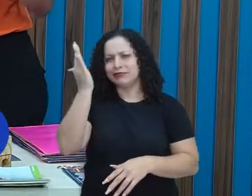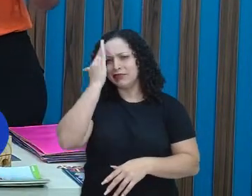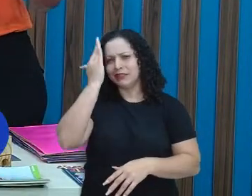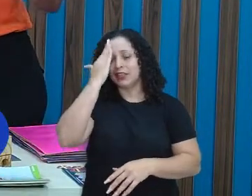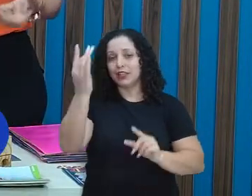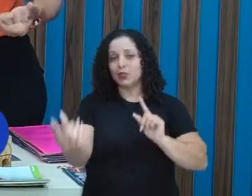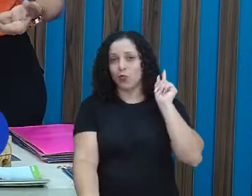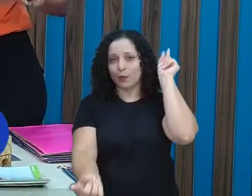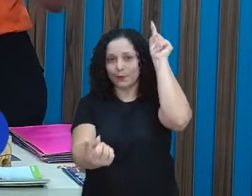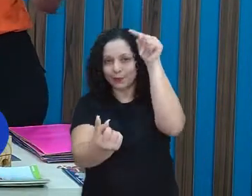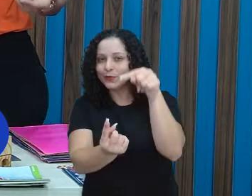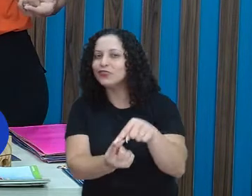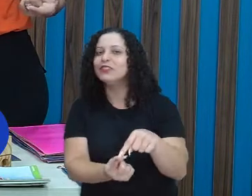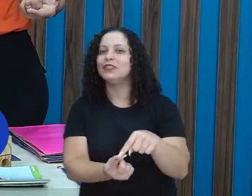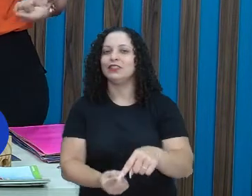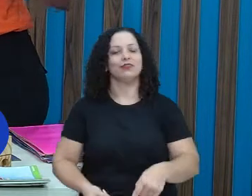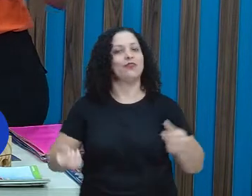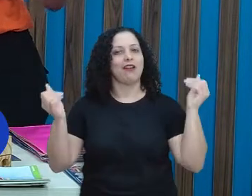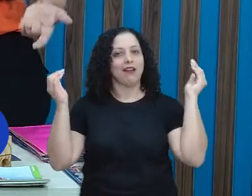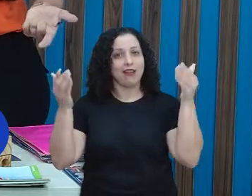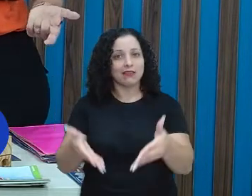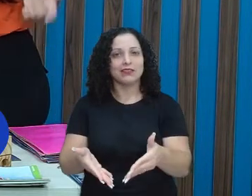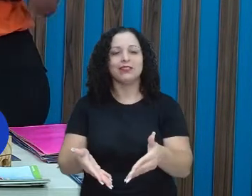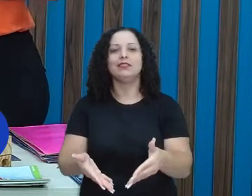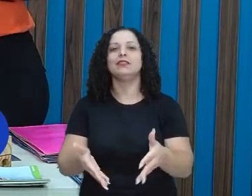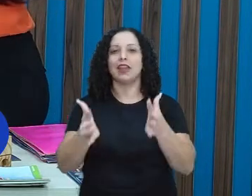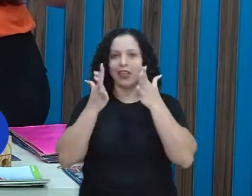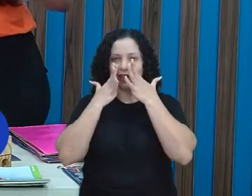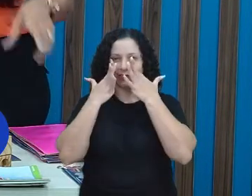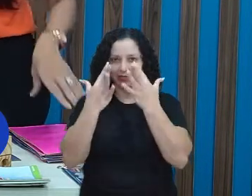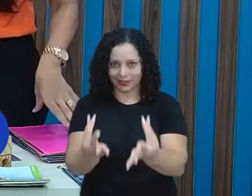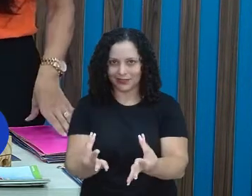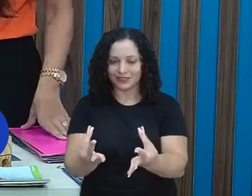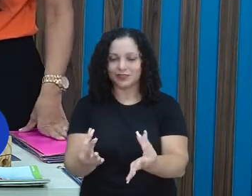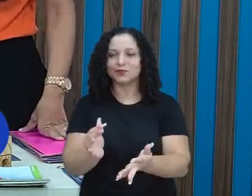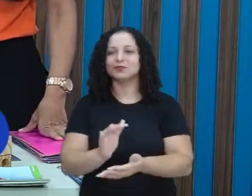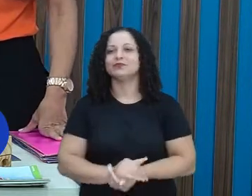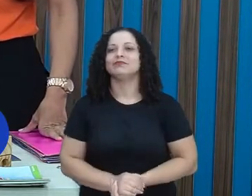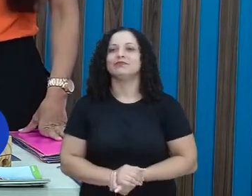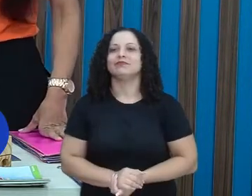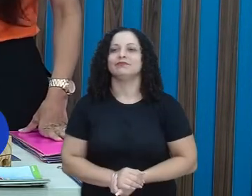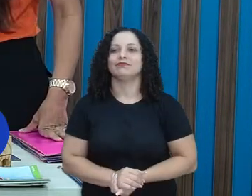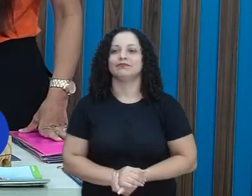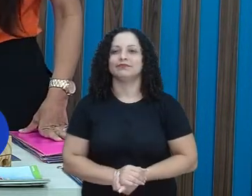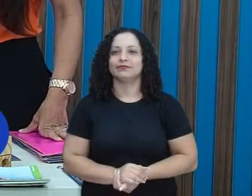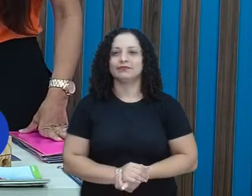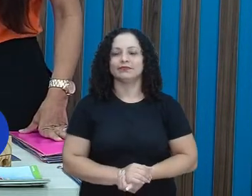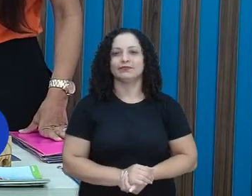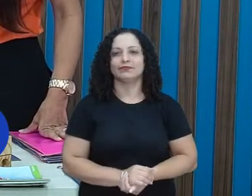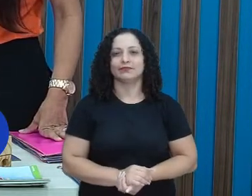nosso objetivo, na realidade, é a atenção nesse caso.